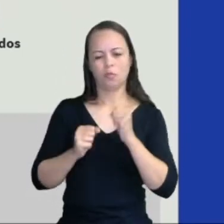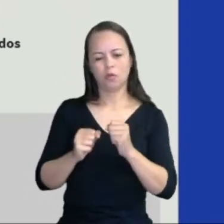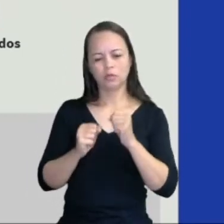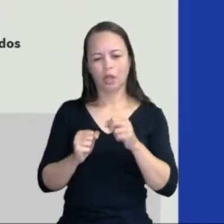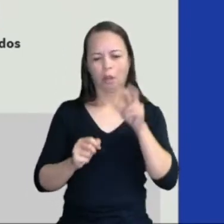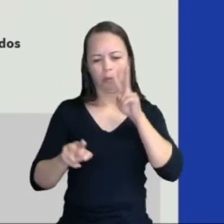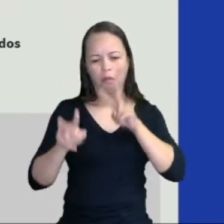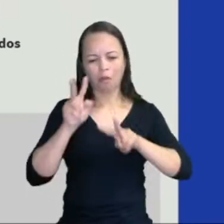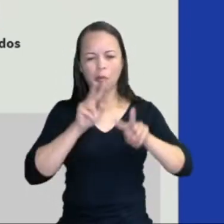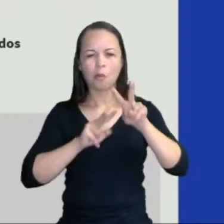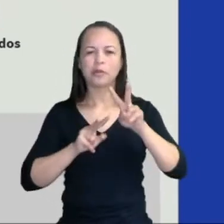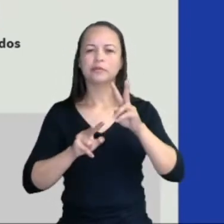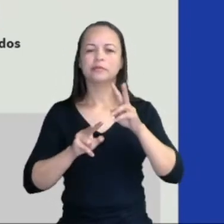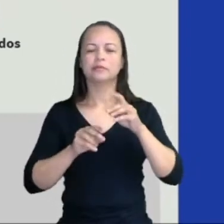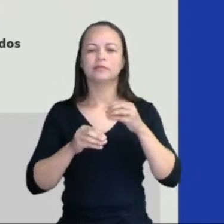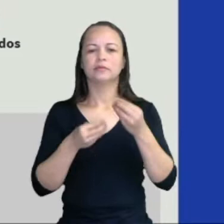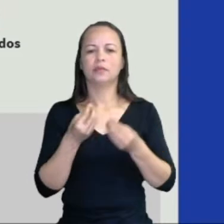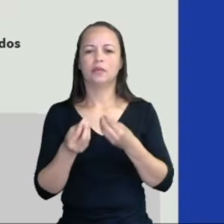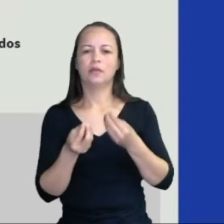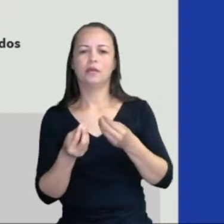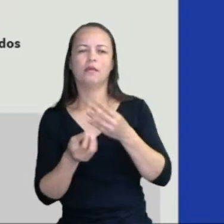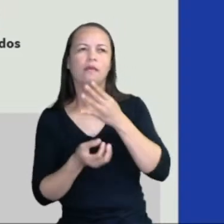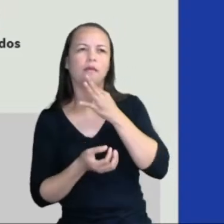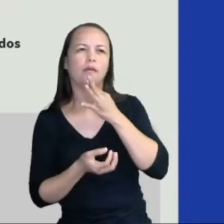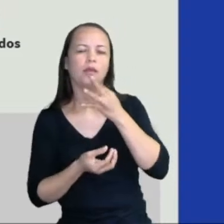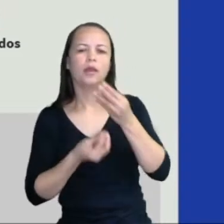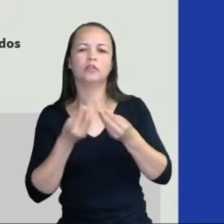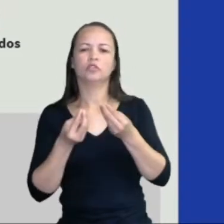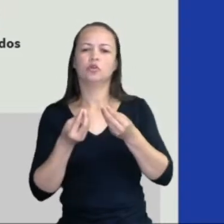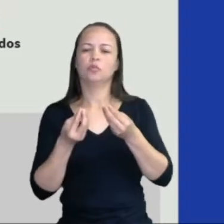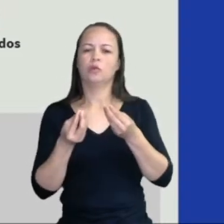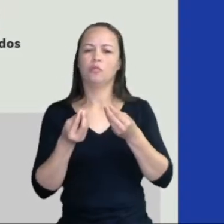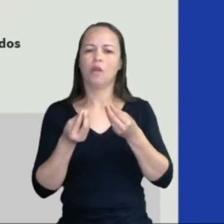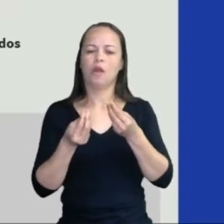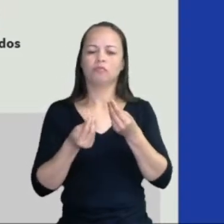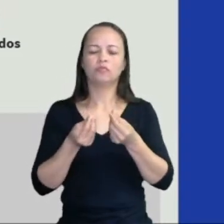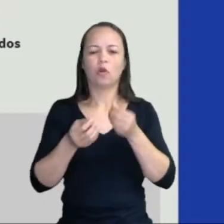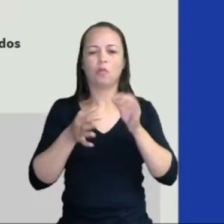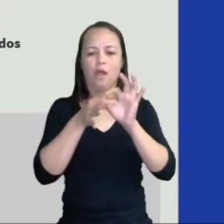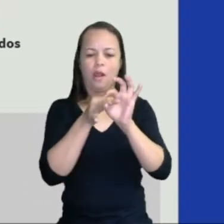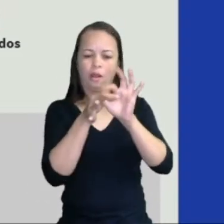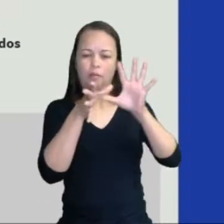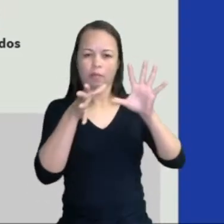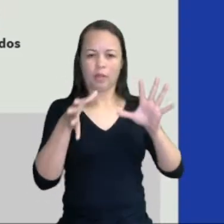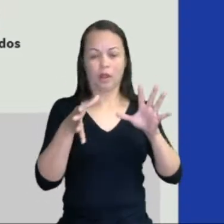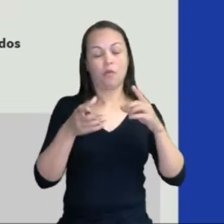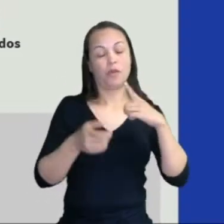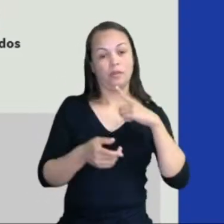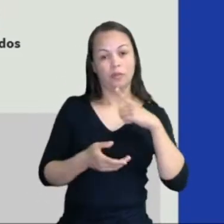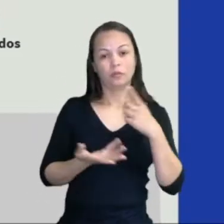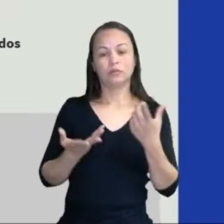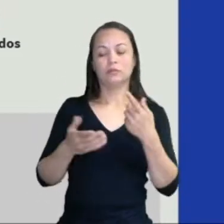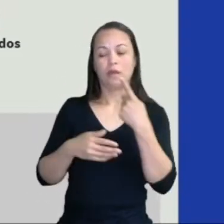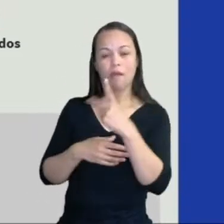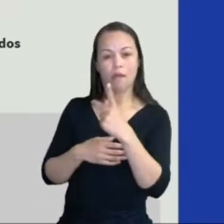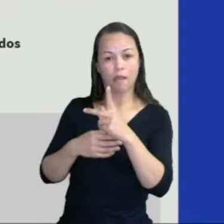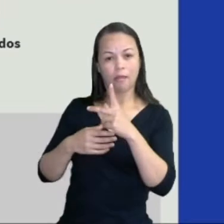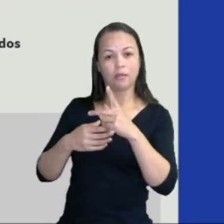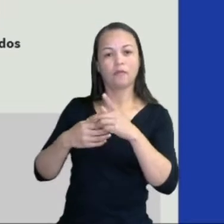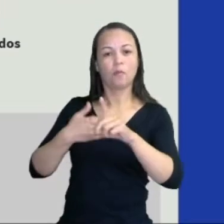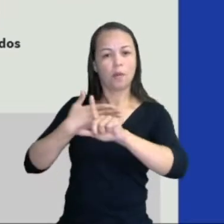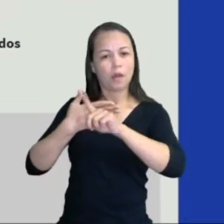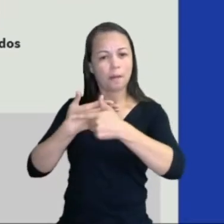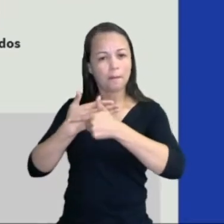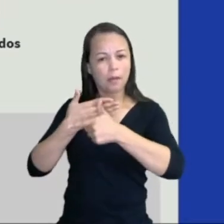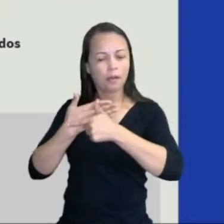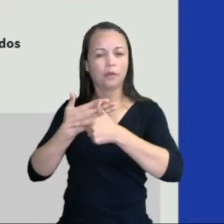uma sociedade organizada de forma liberal. Então, ele teve um papel importante e por isso que a